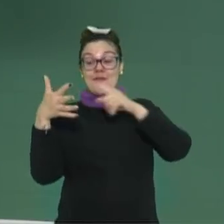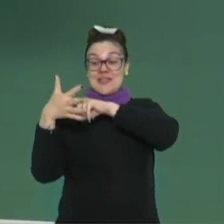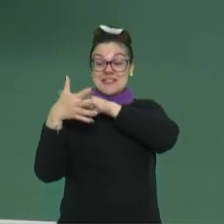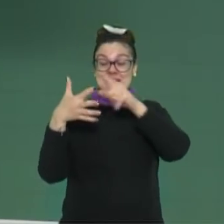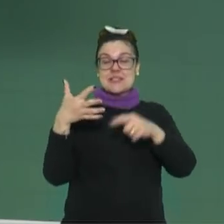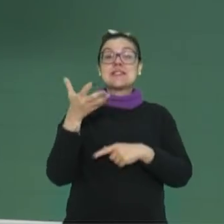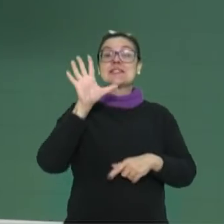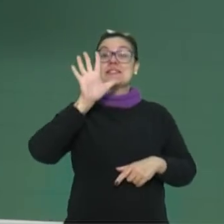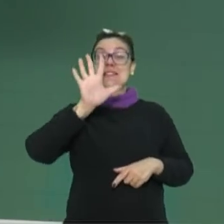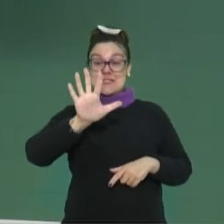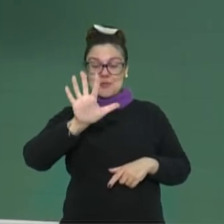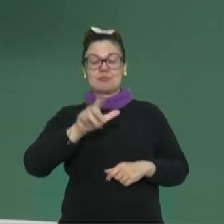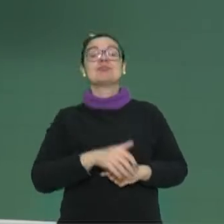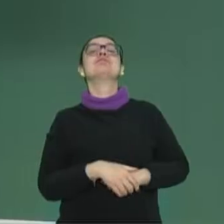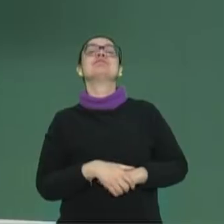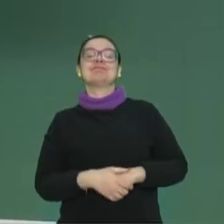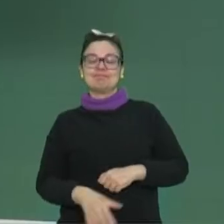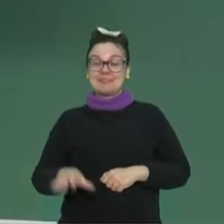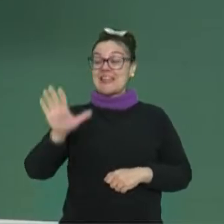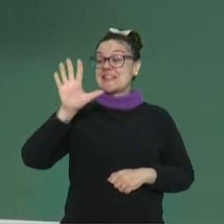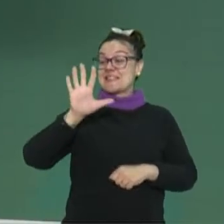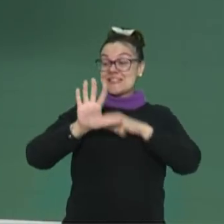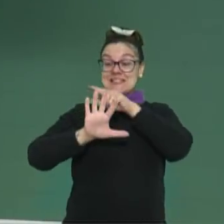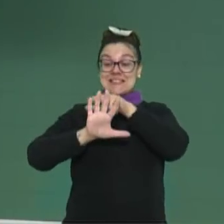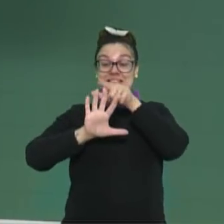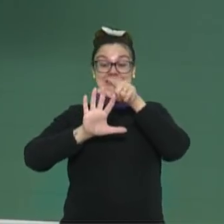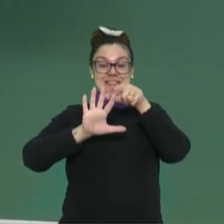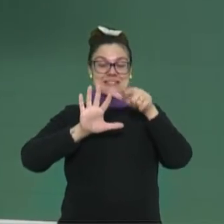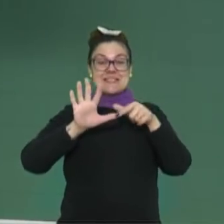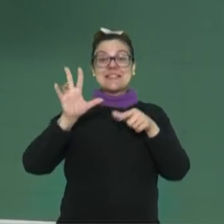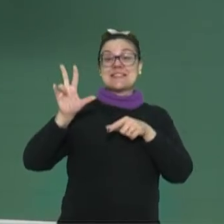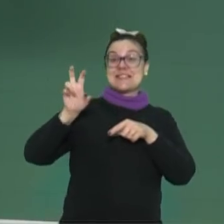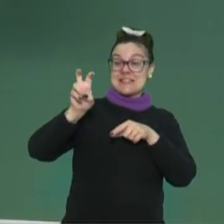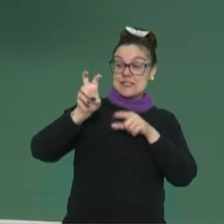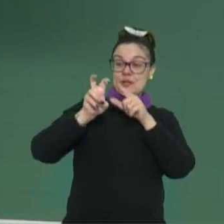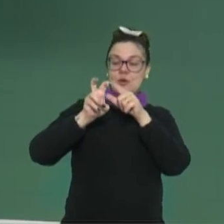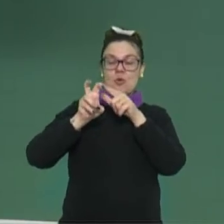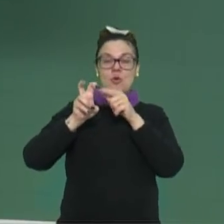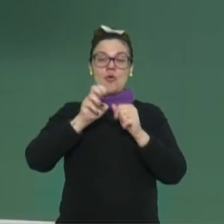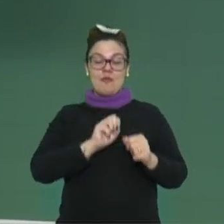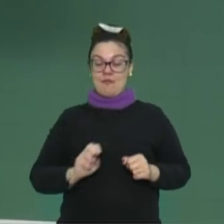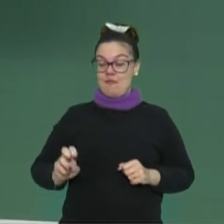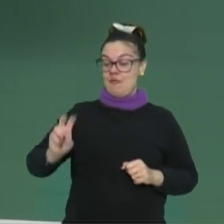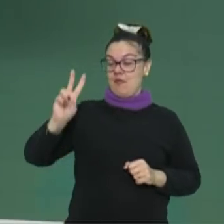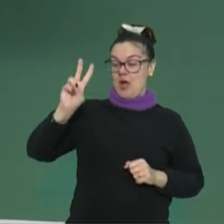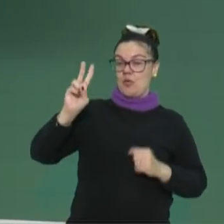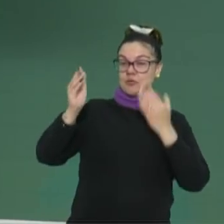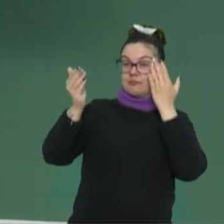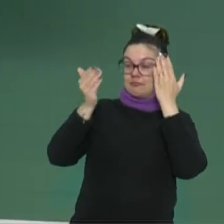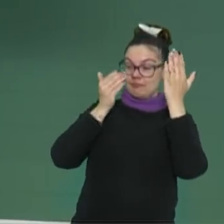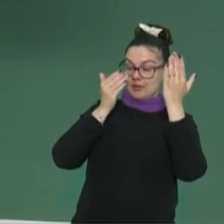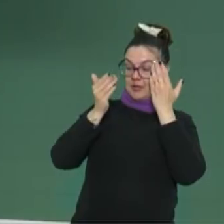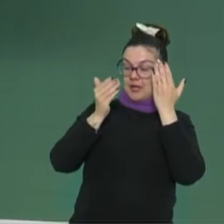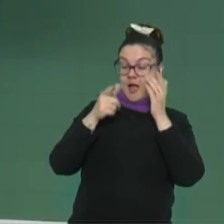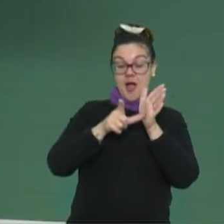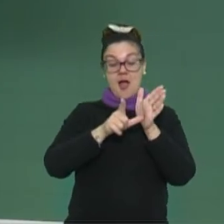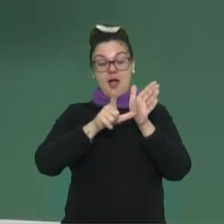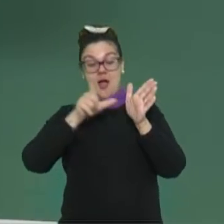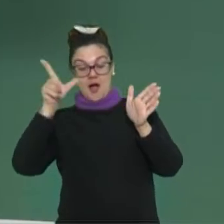cinco possibilidades de valores que o Peter Singer vai analisar o que vinha antes e o que ele